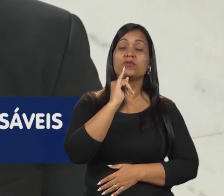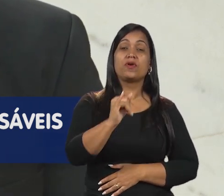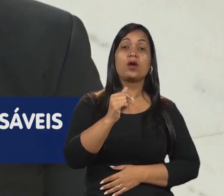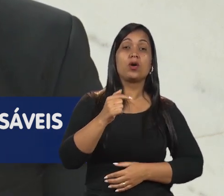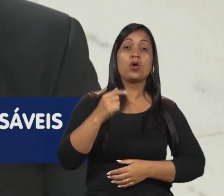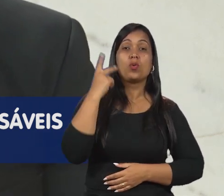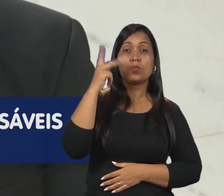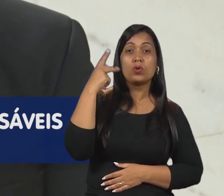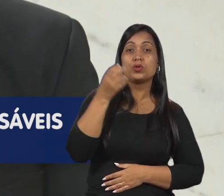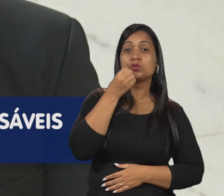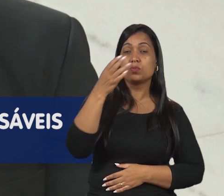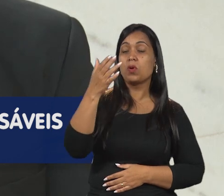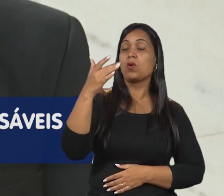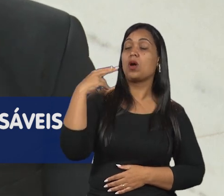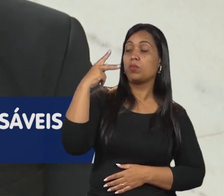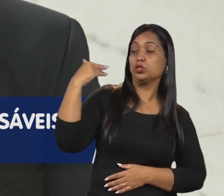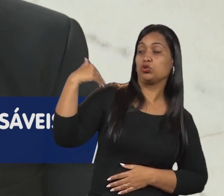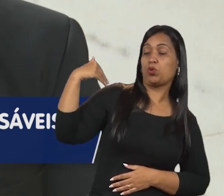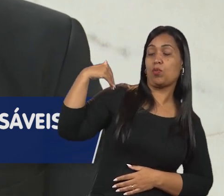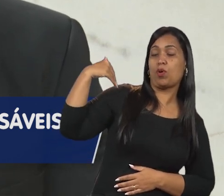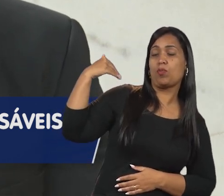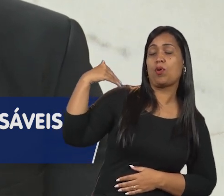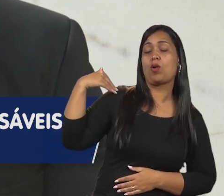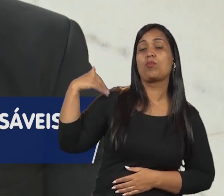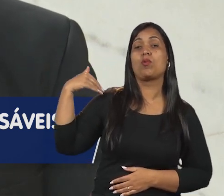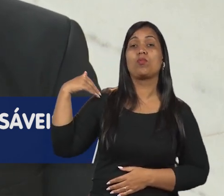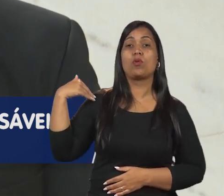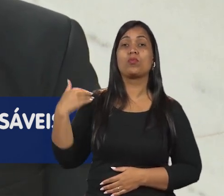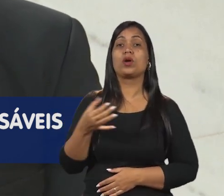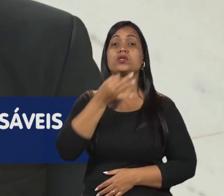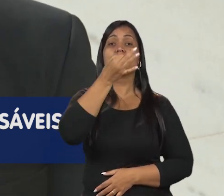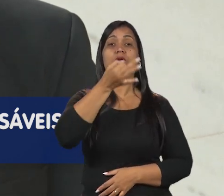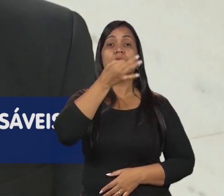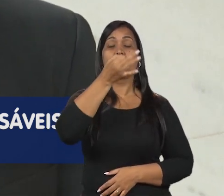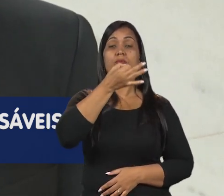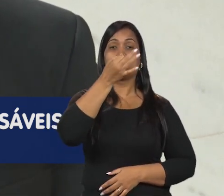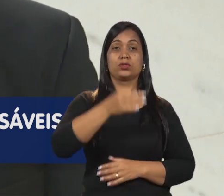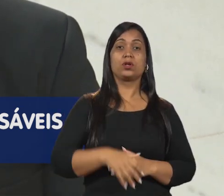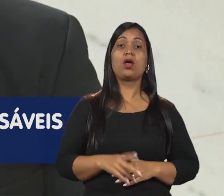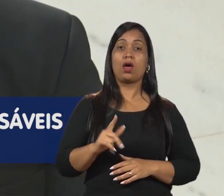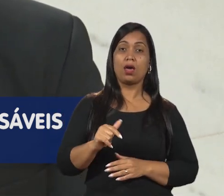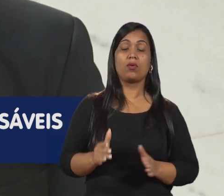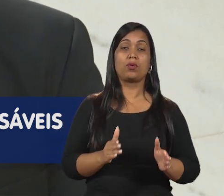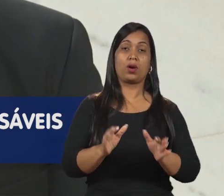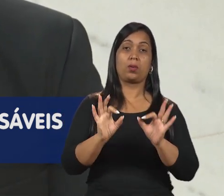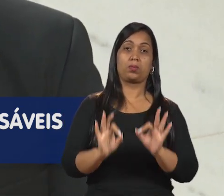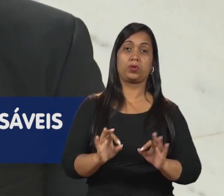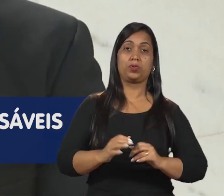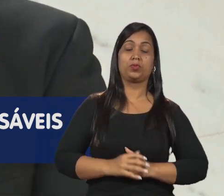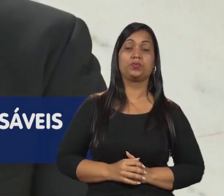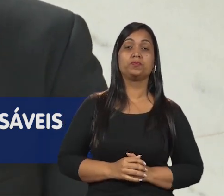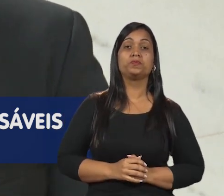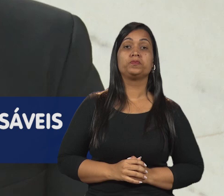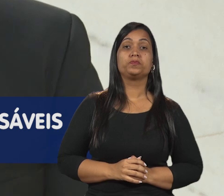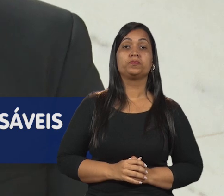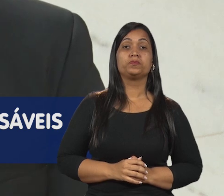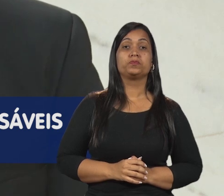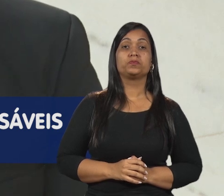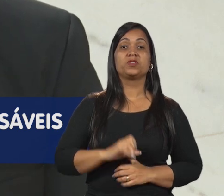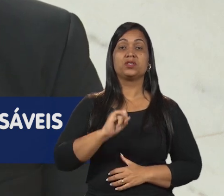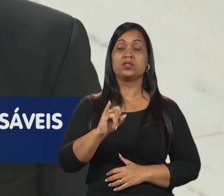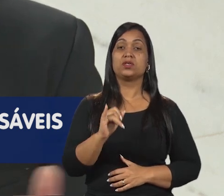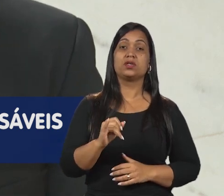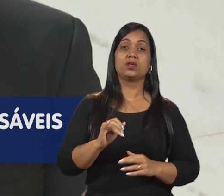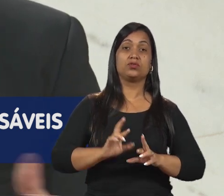político bom é político cobrado, eu me preparei para ser cobrado e sempre me posicionar. Eu acho que esse é o caminho. Eu acho que algo contrário a isso, a